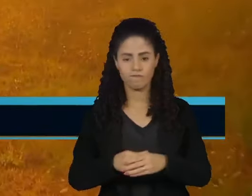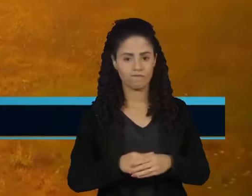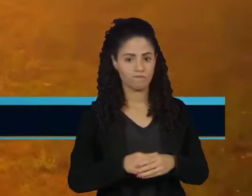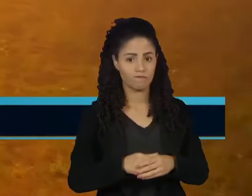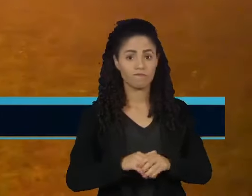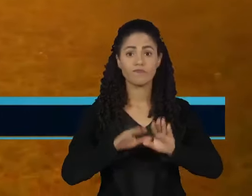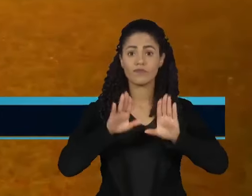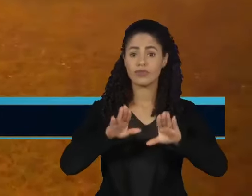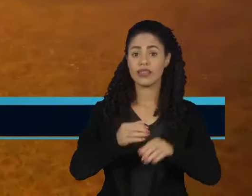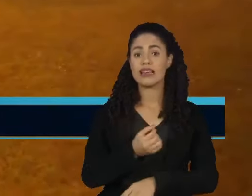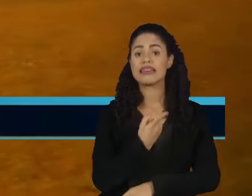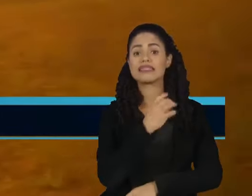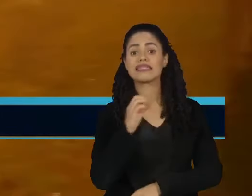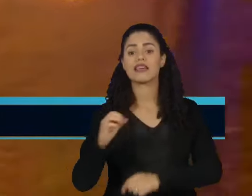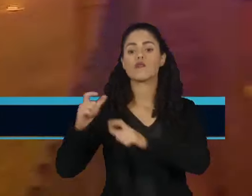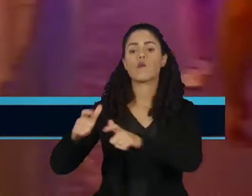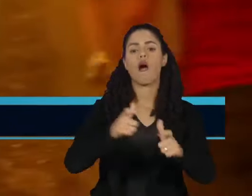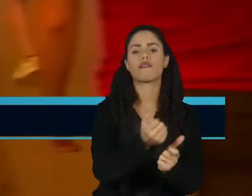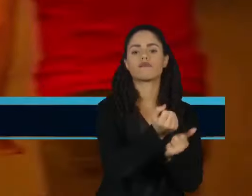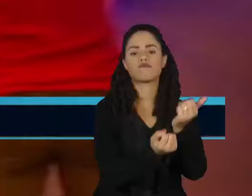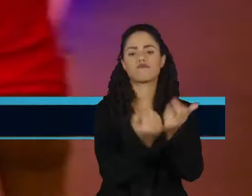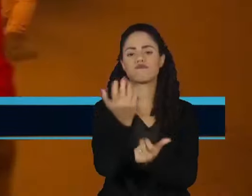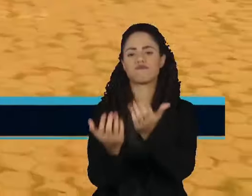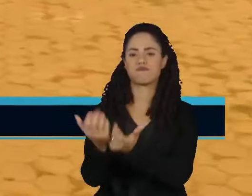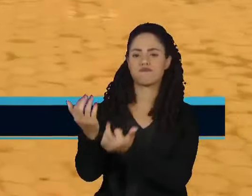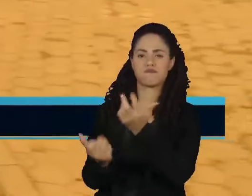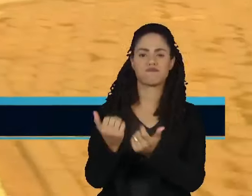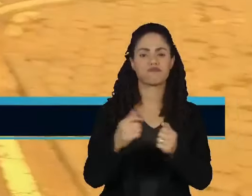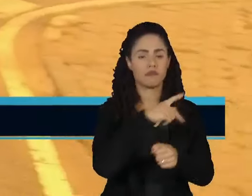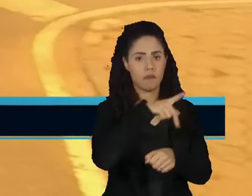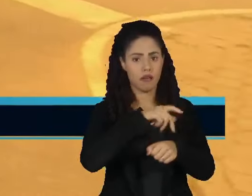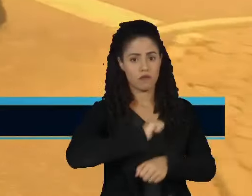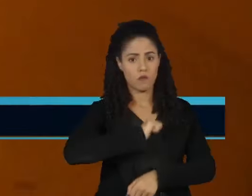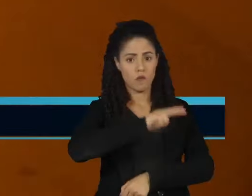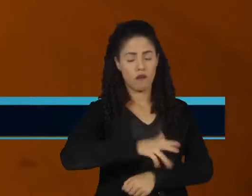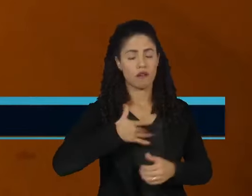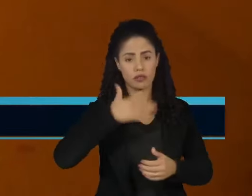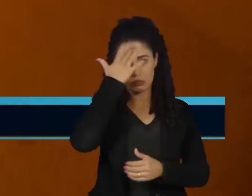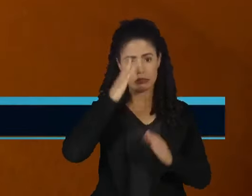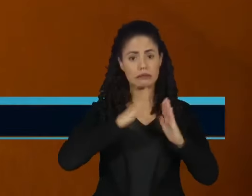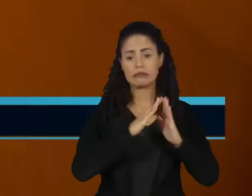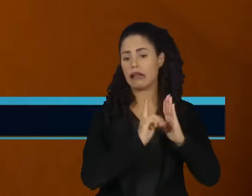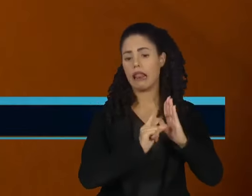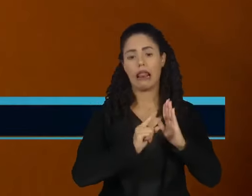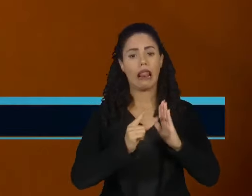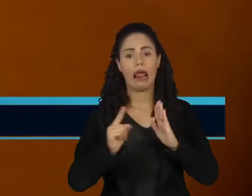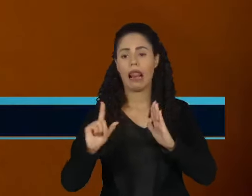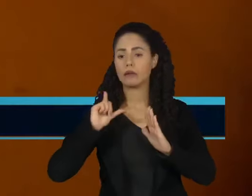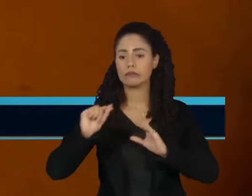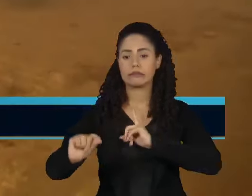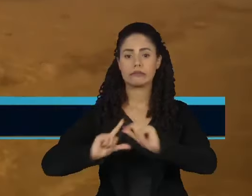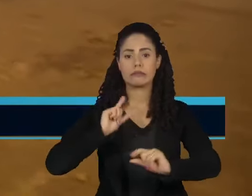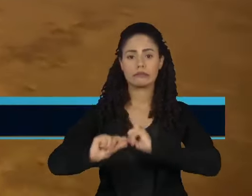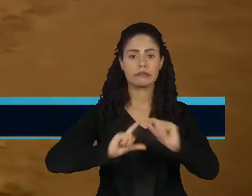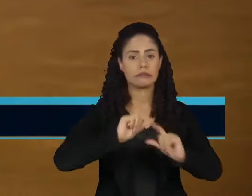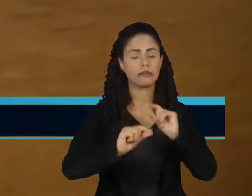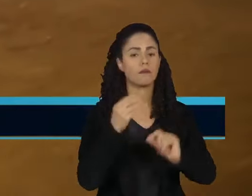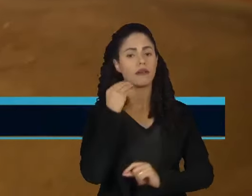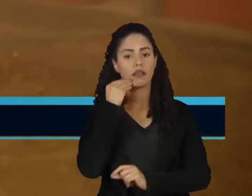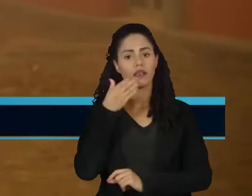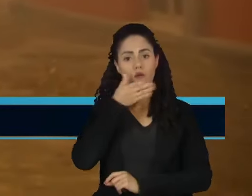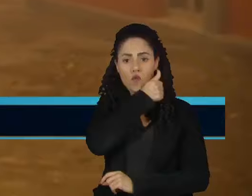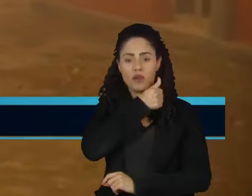Mais de 100 focos de incêndio assolam o país e obrigam moradores a deixar suas casas para trás.